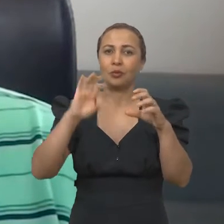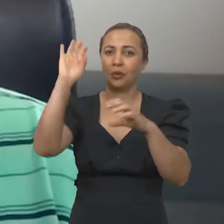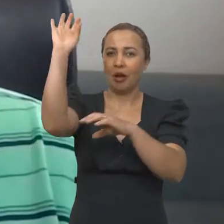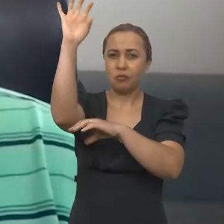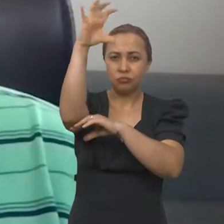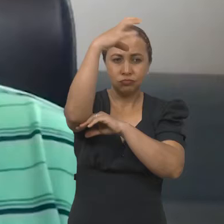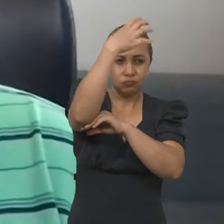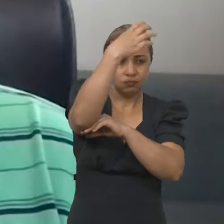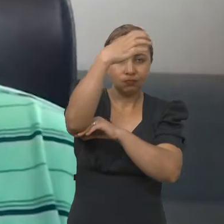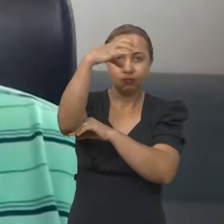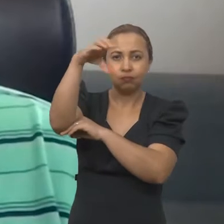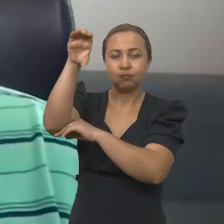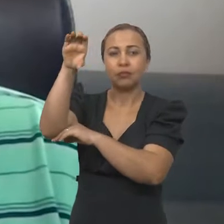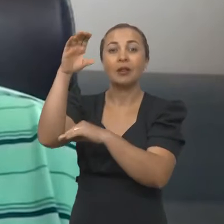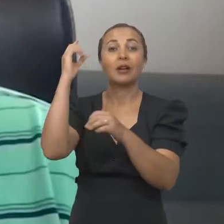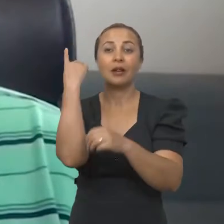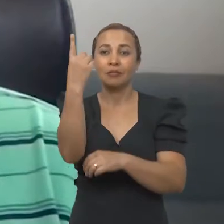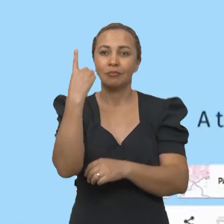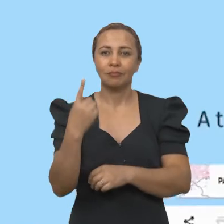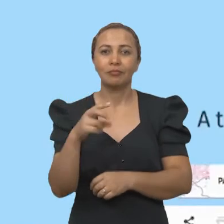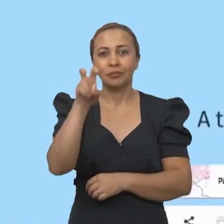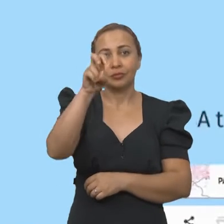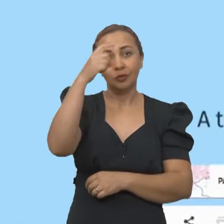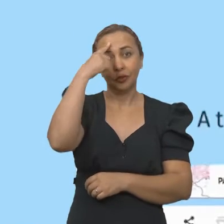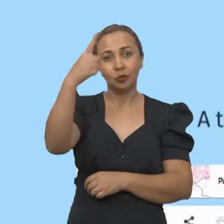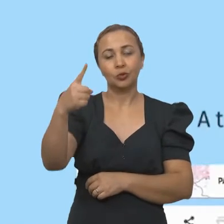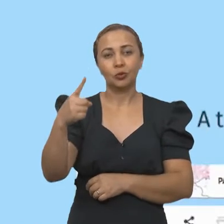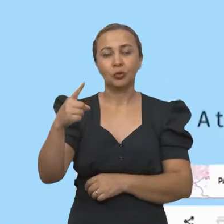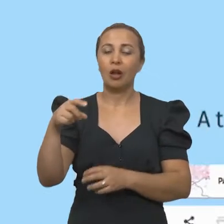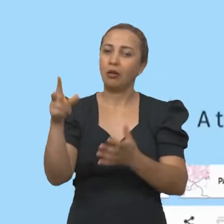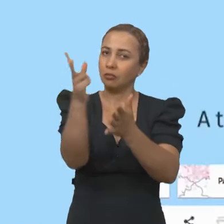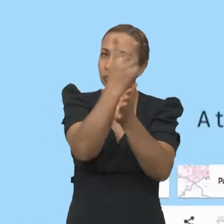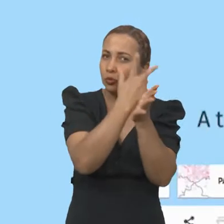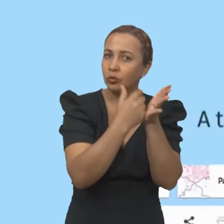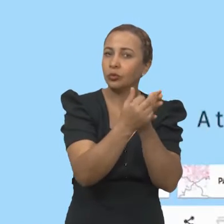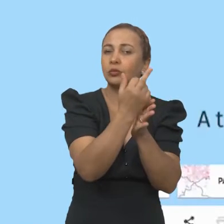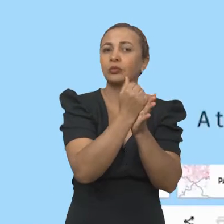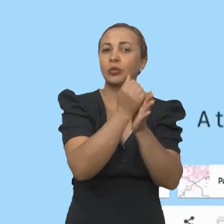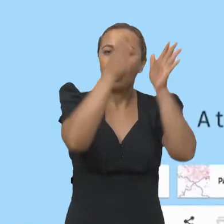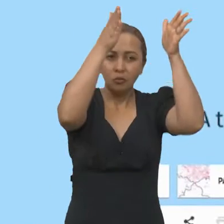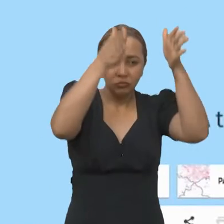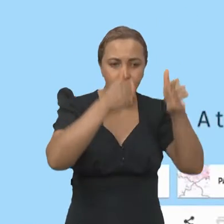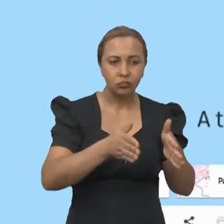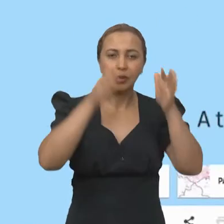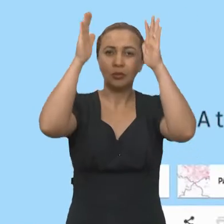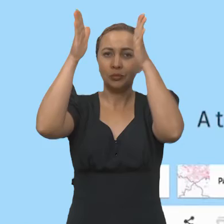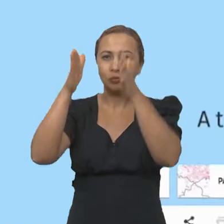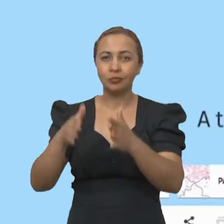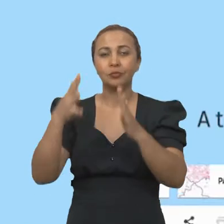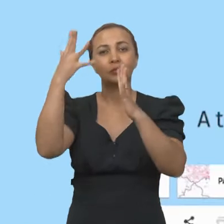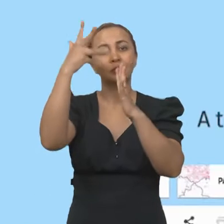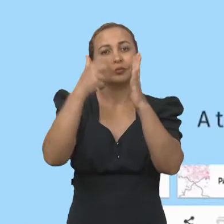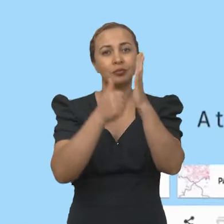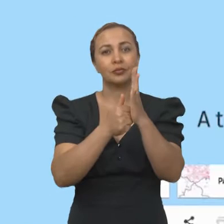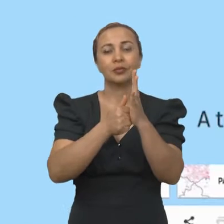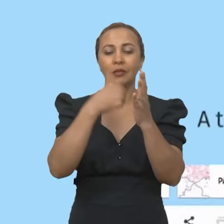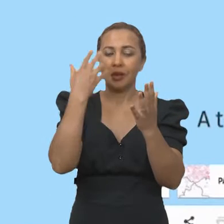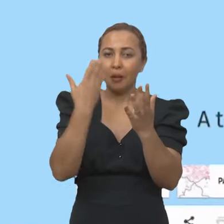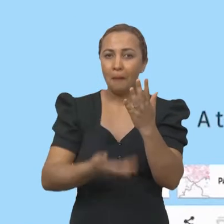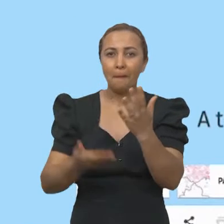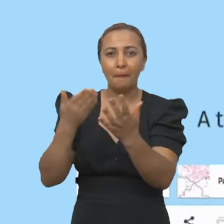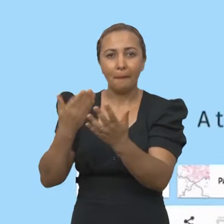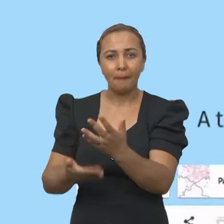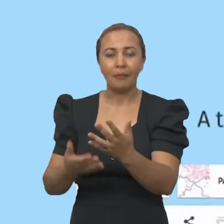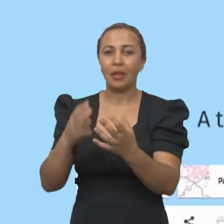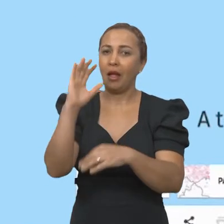geradas pelos satélites a cada 5 dias as formas e os padrões que caracterizam o